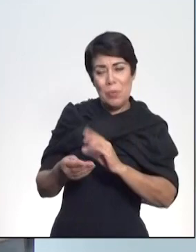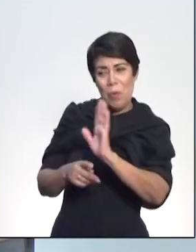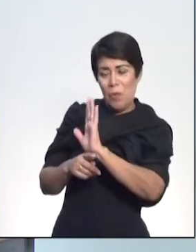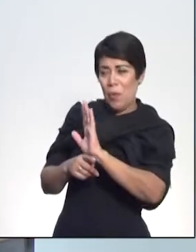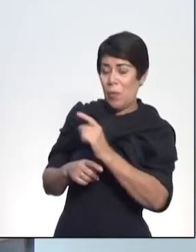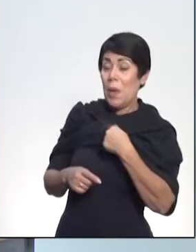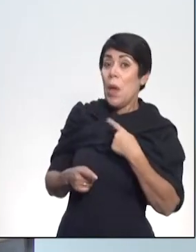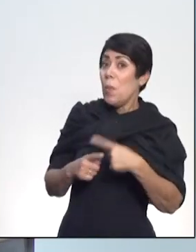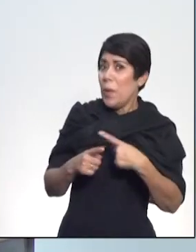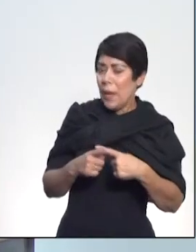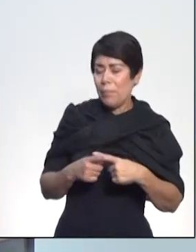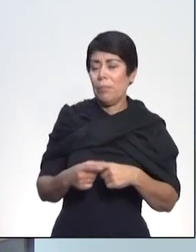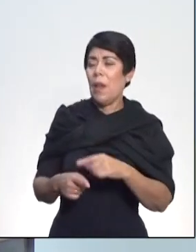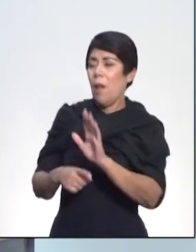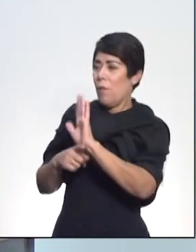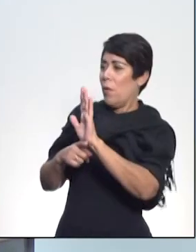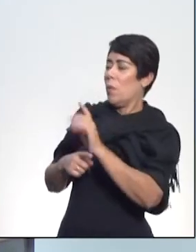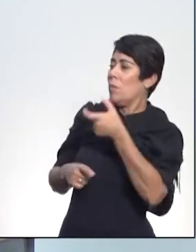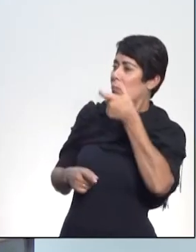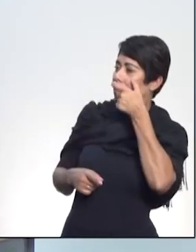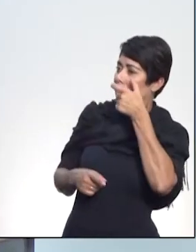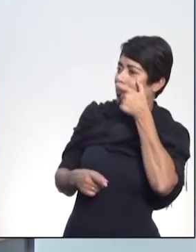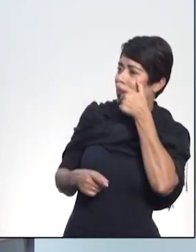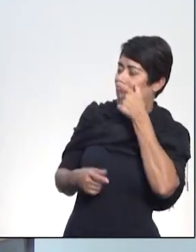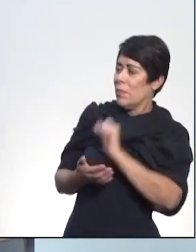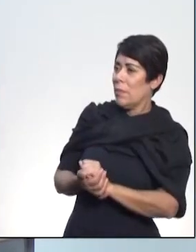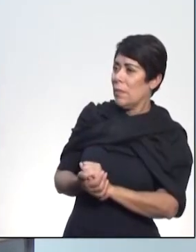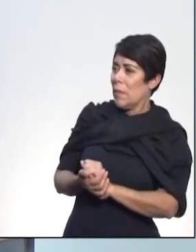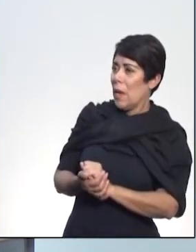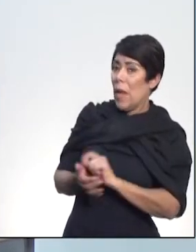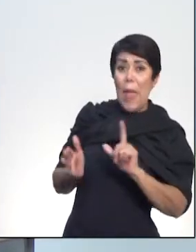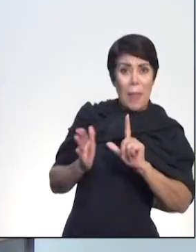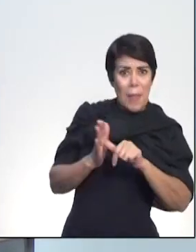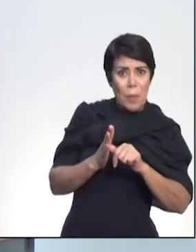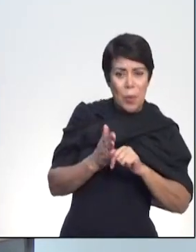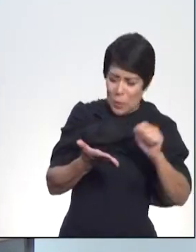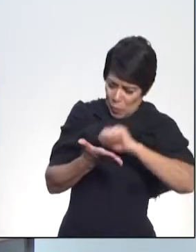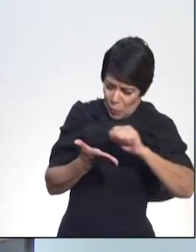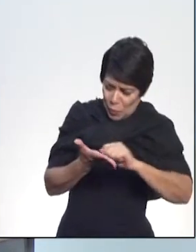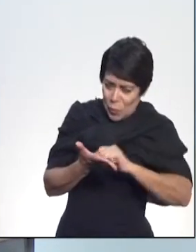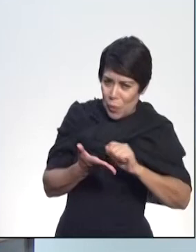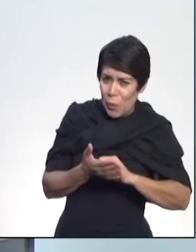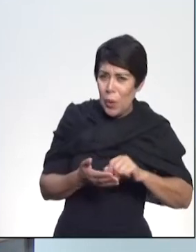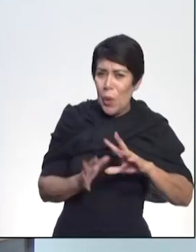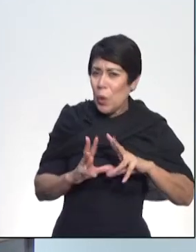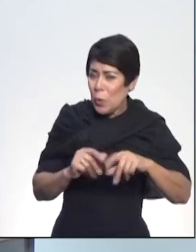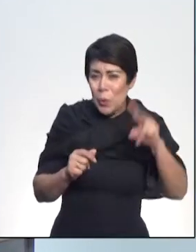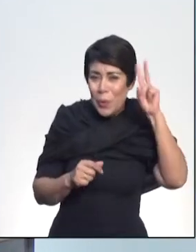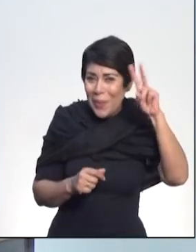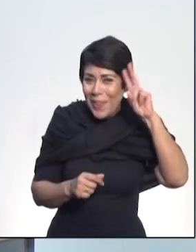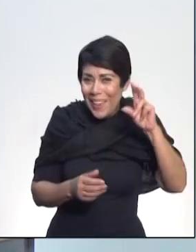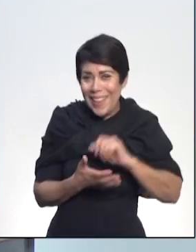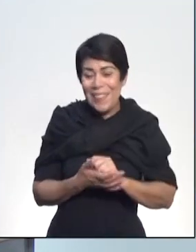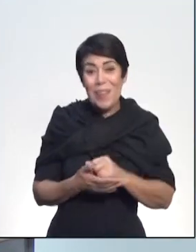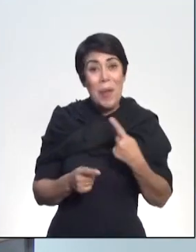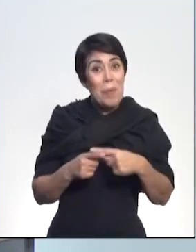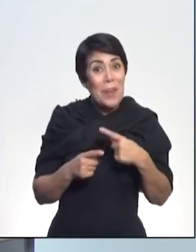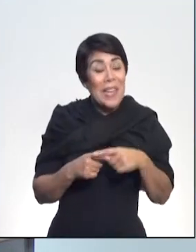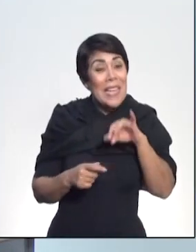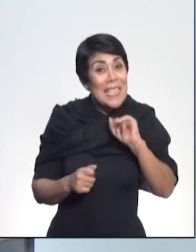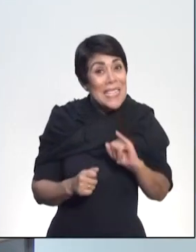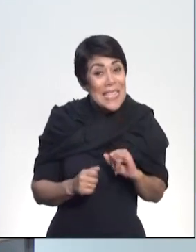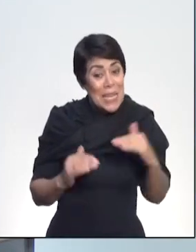eu assisto o filme e coloco no papel sobre o que o filme fala, se o filme tem a ver com o conteúdo que eu estou